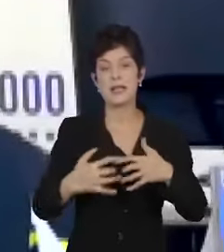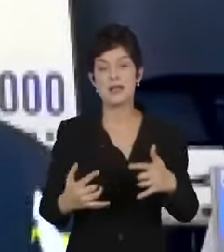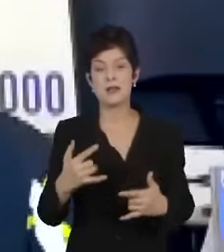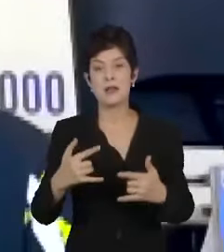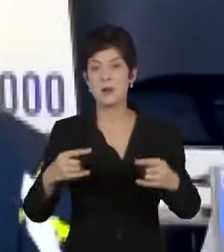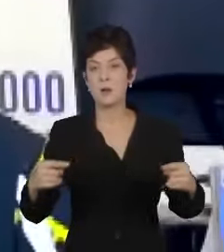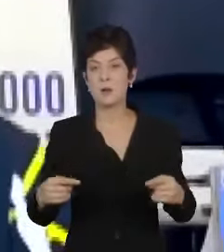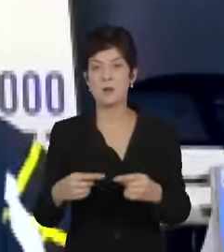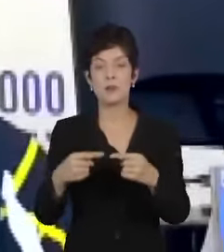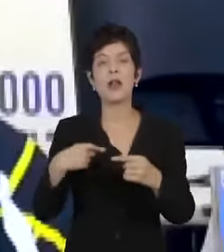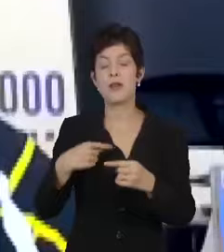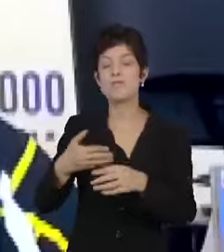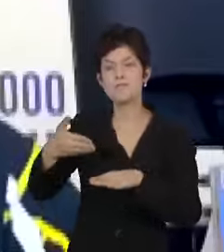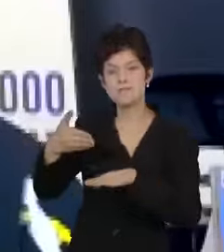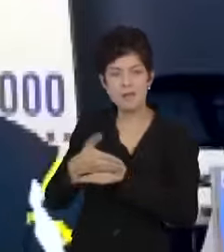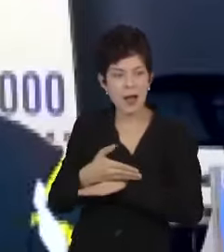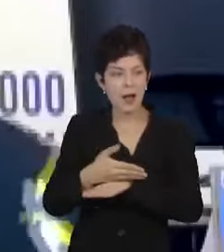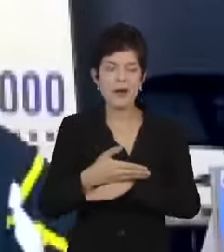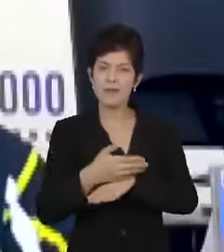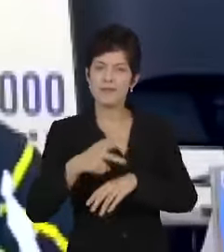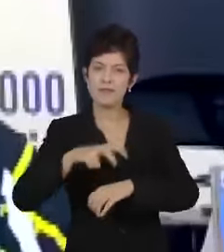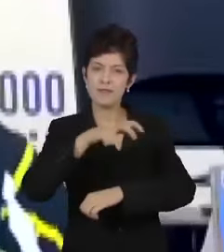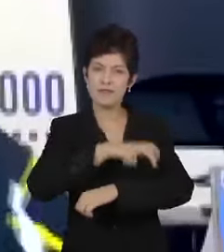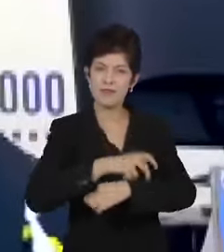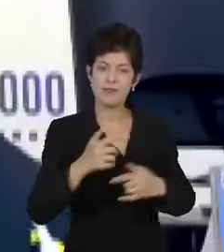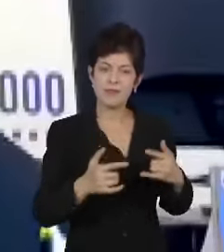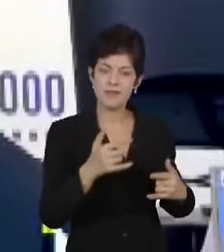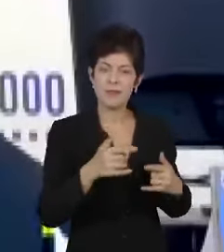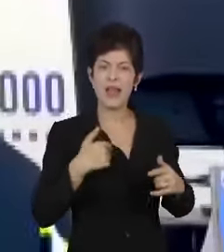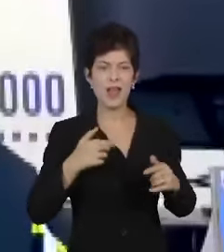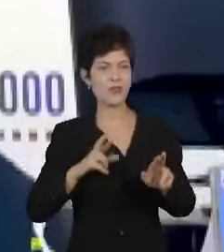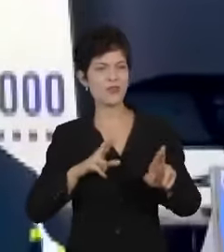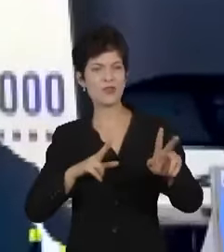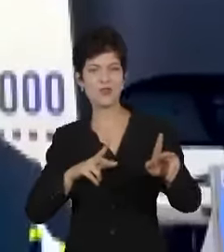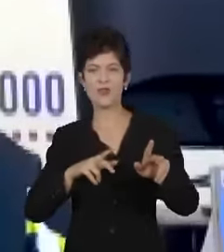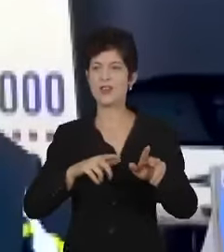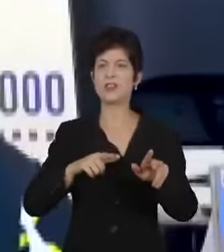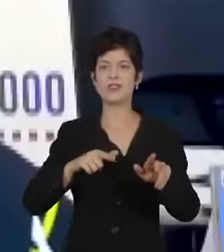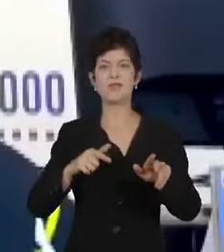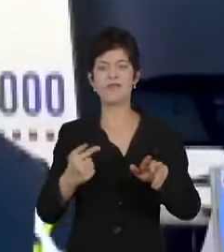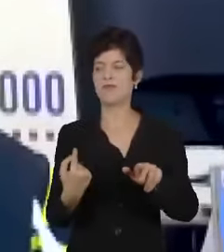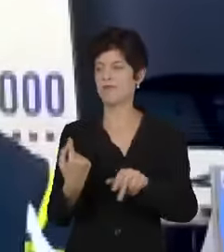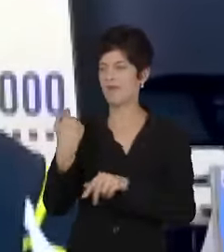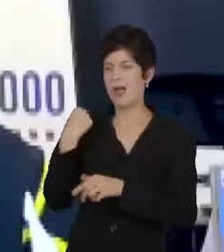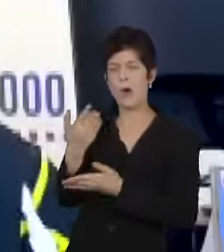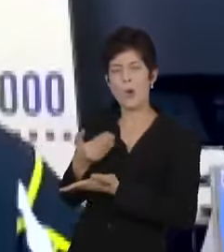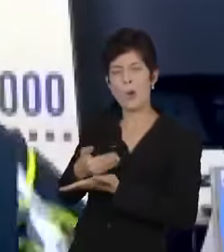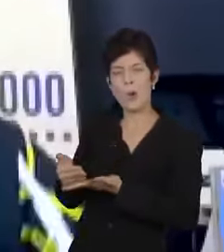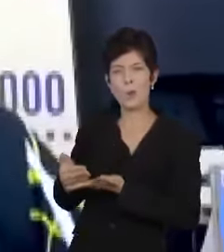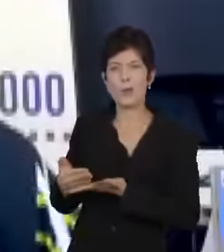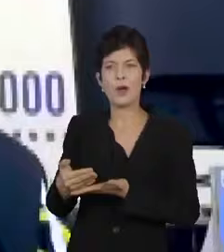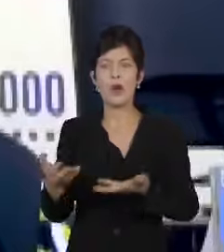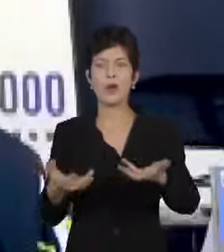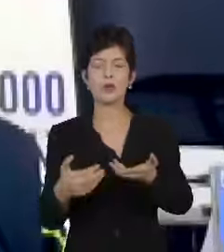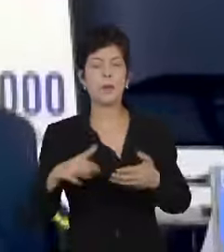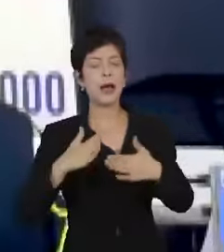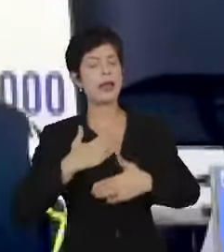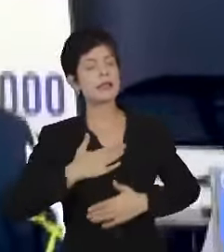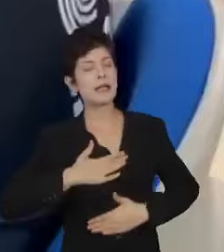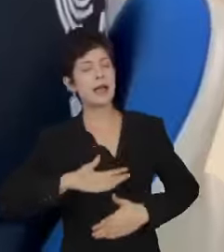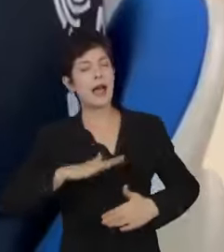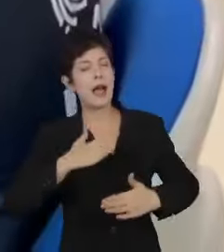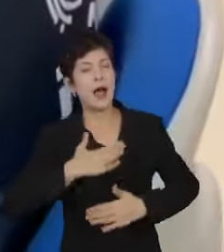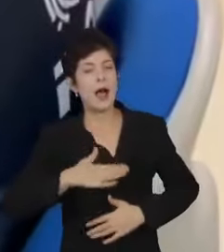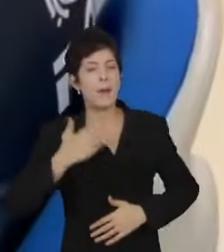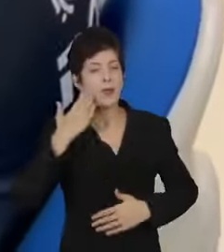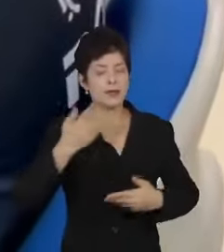E desde que eu entrei na robótica, eu sou uma pessoa muito diferente de quando eu entrei. Por exemplo, eu sou uma pessoa mais calma, eu